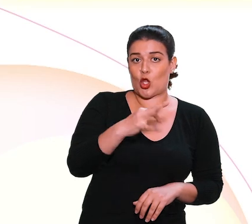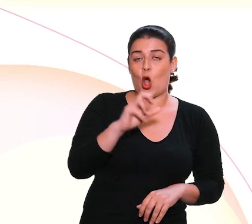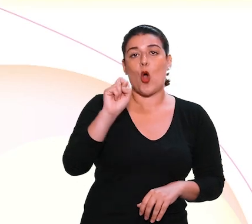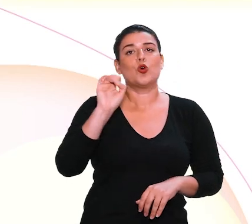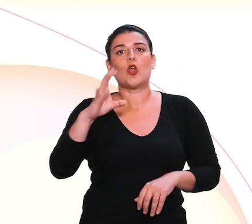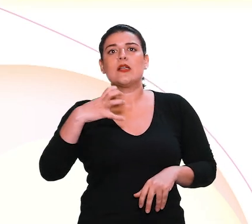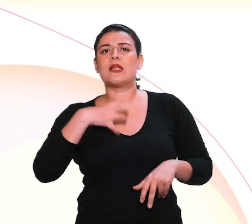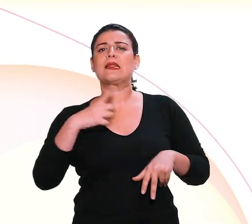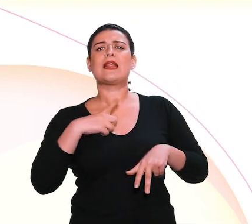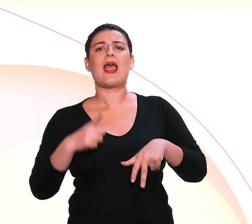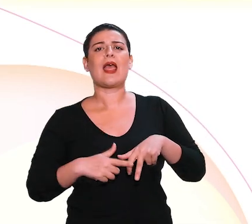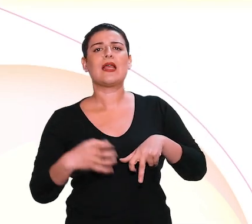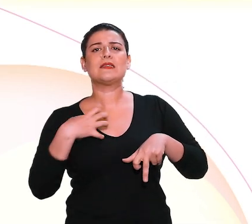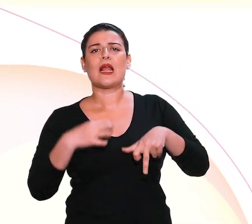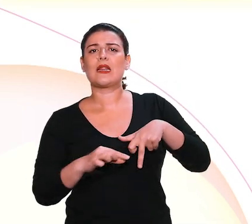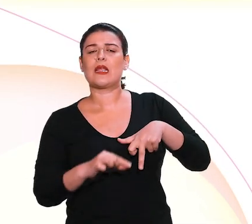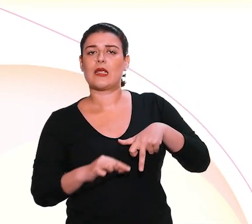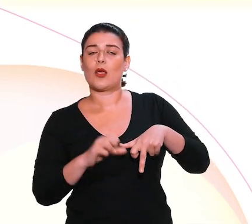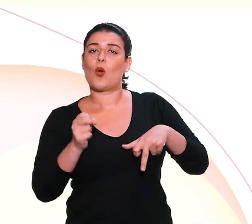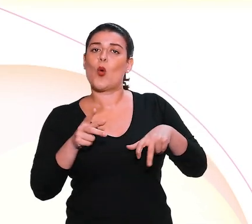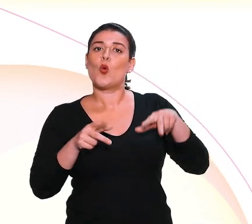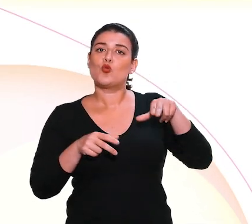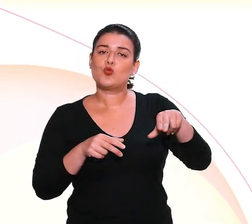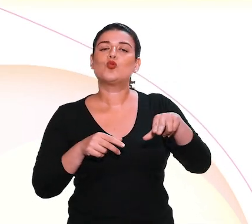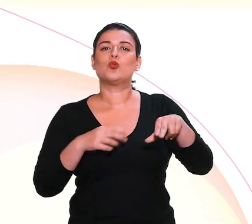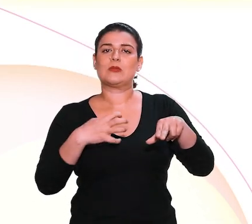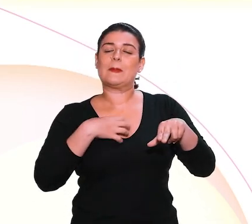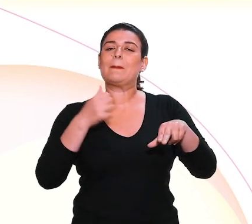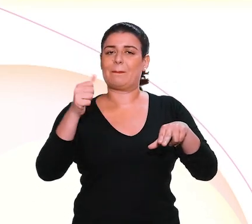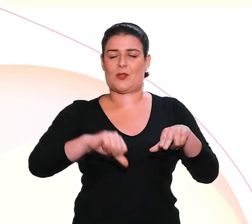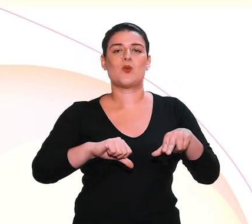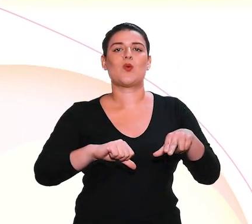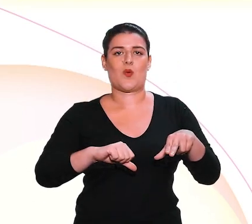pode só sentir, ou elas podem vir em conjunto, que ainda é uma situação pior.